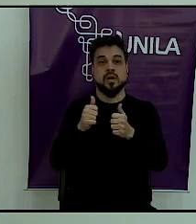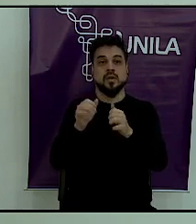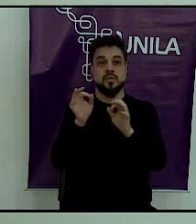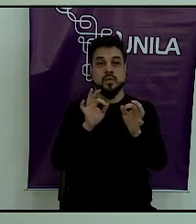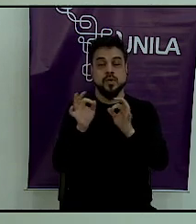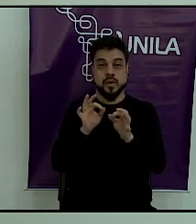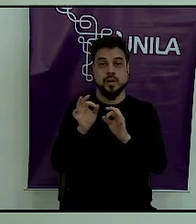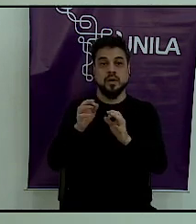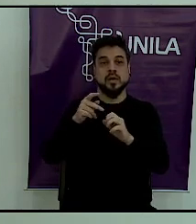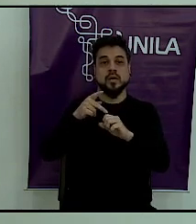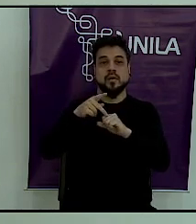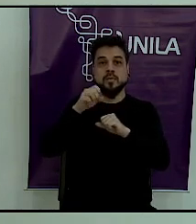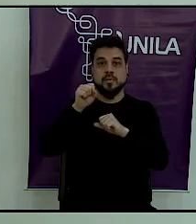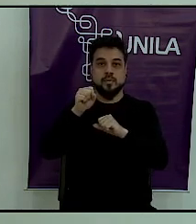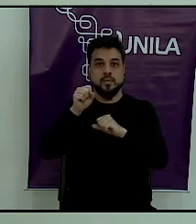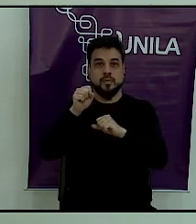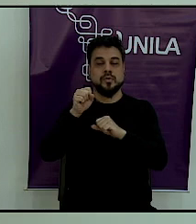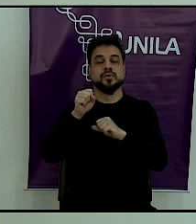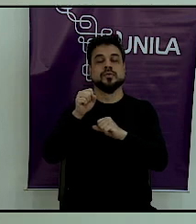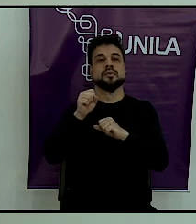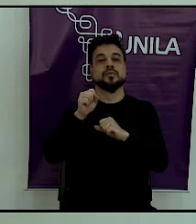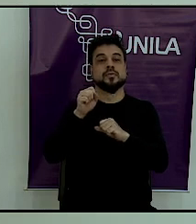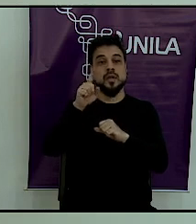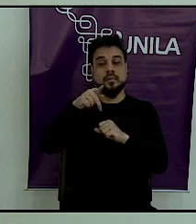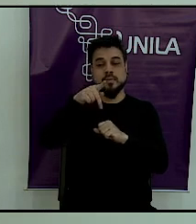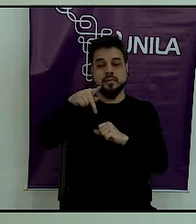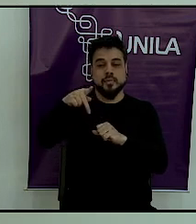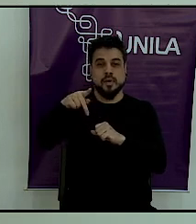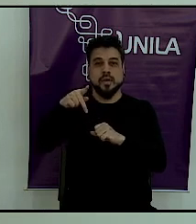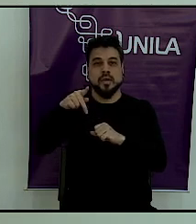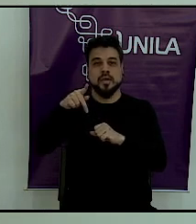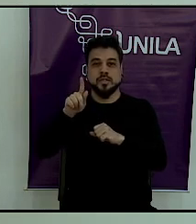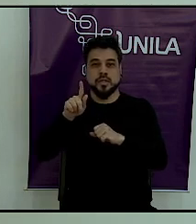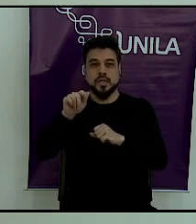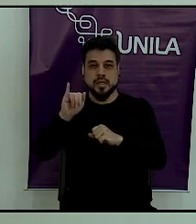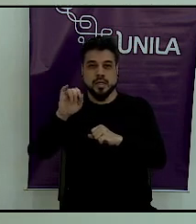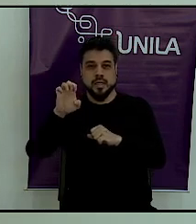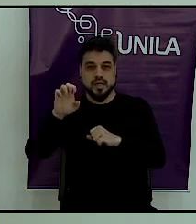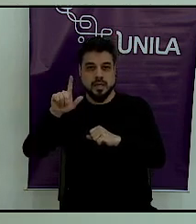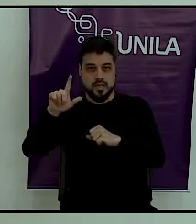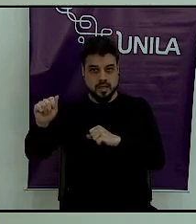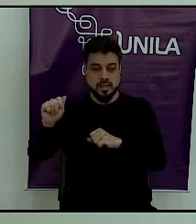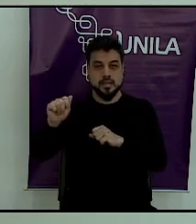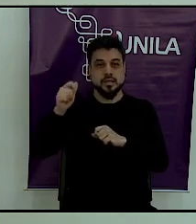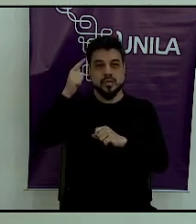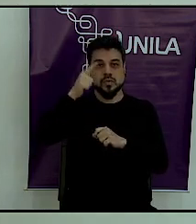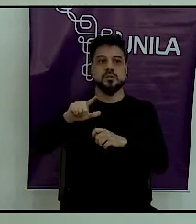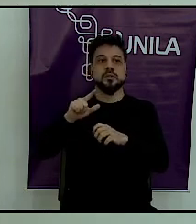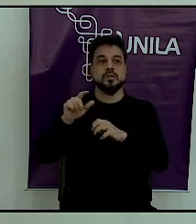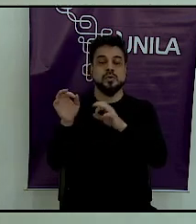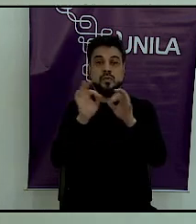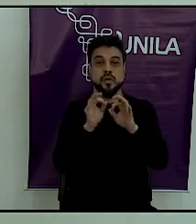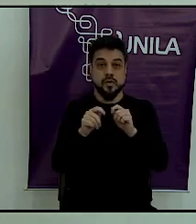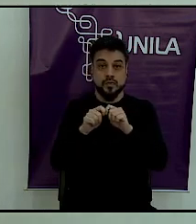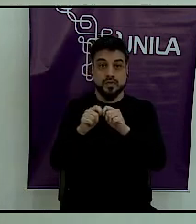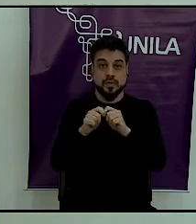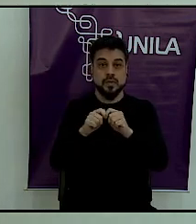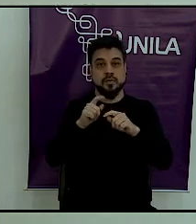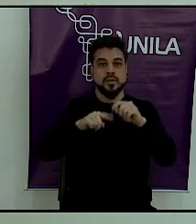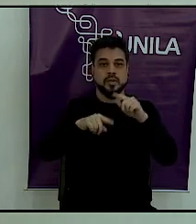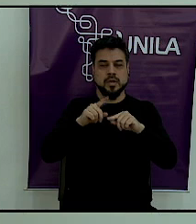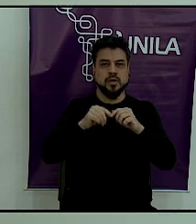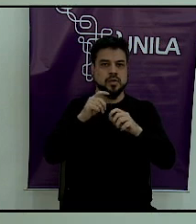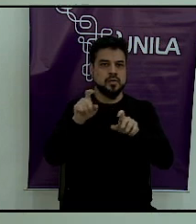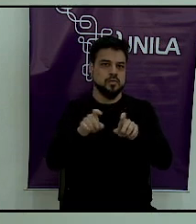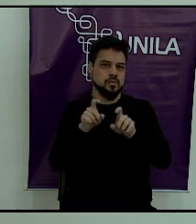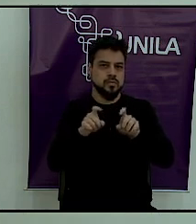de equipamentos pelo PPG e ELA e a possibilidade dos programas utilizarem esses equipamentos de